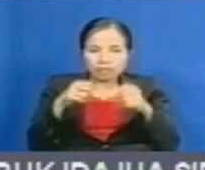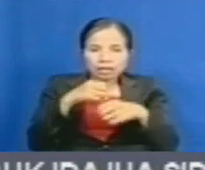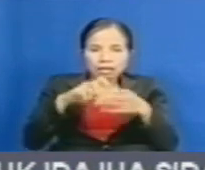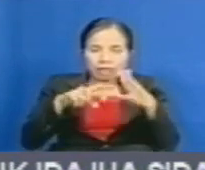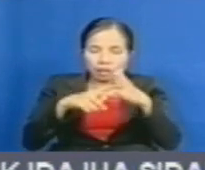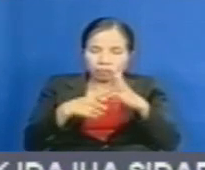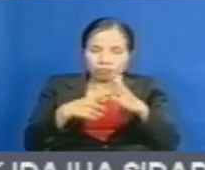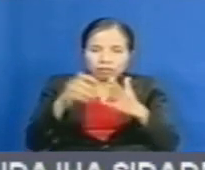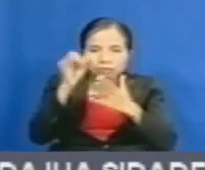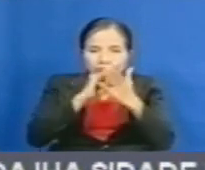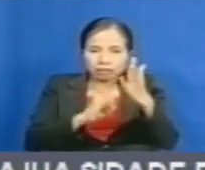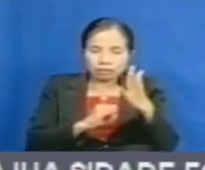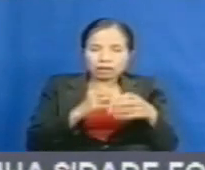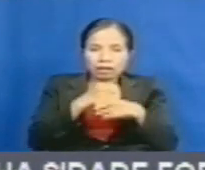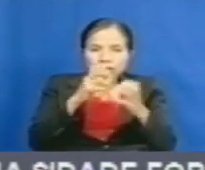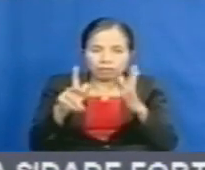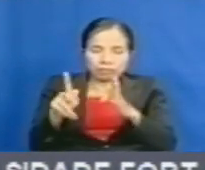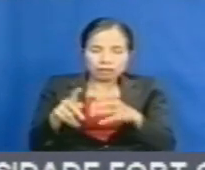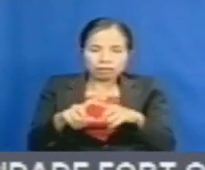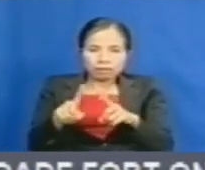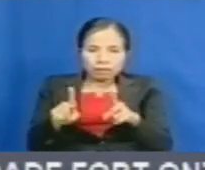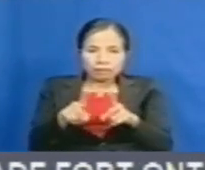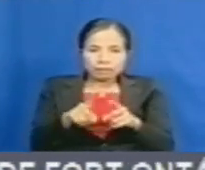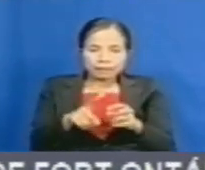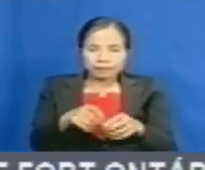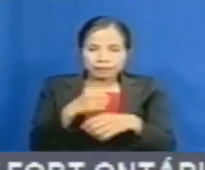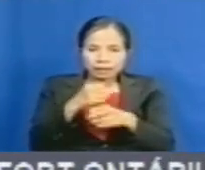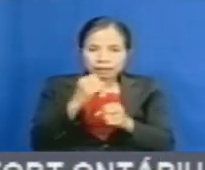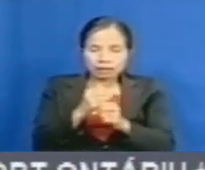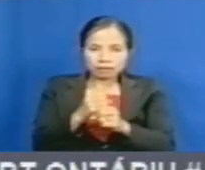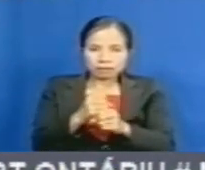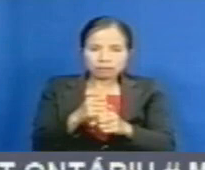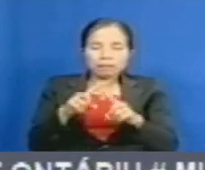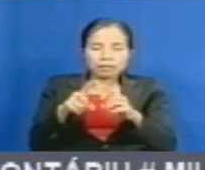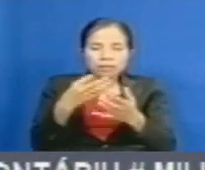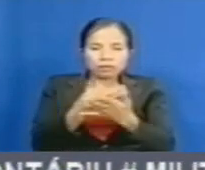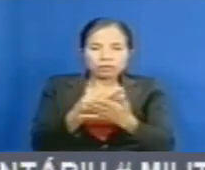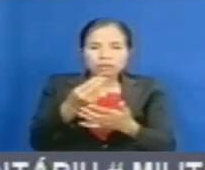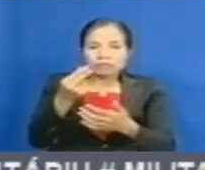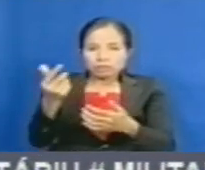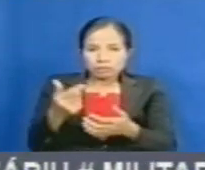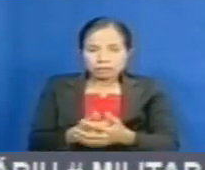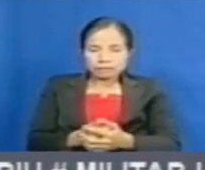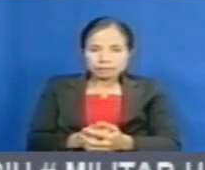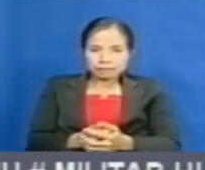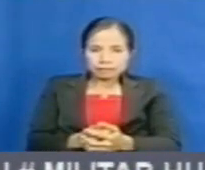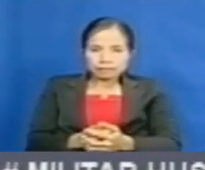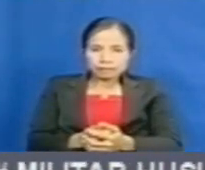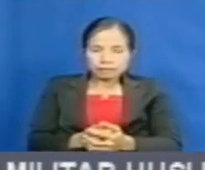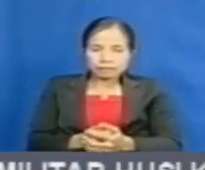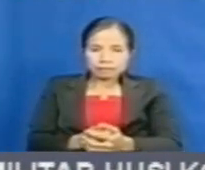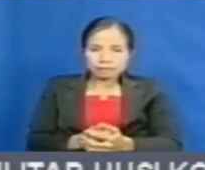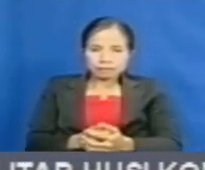bio que e halo plano oin mas tiro não se foi ainda. A tua halona, mas o orçamento é latoida. Foi lá, não, orçamento de 50